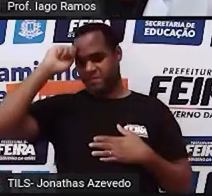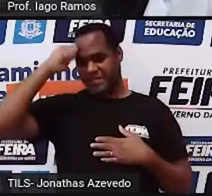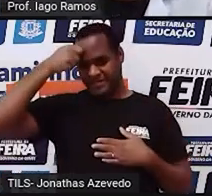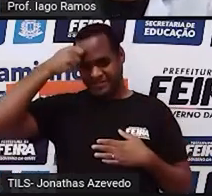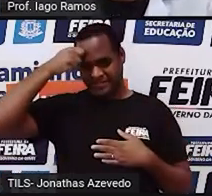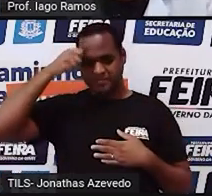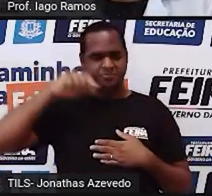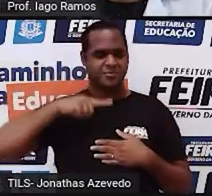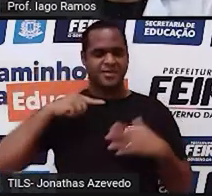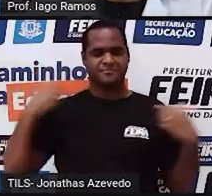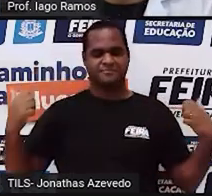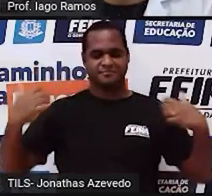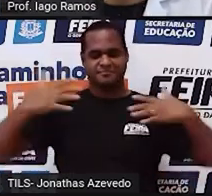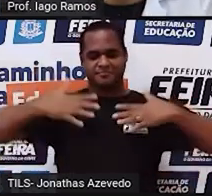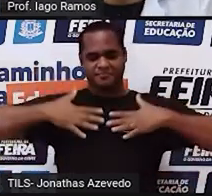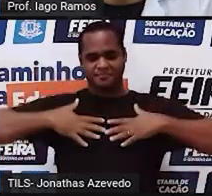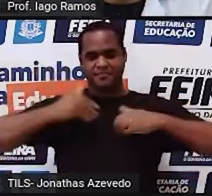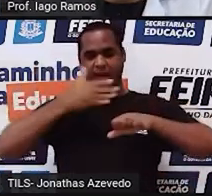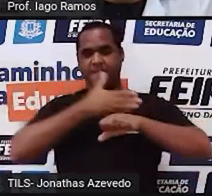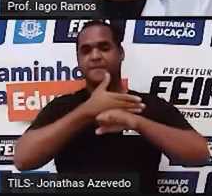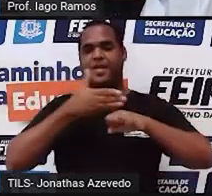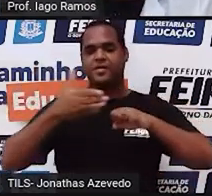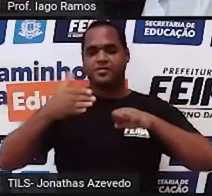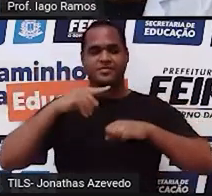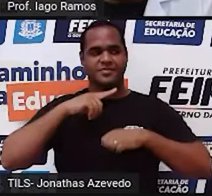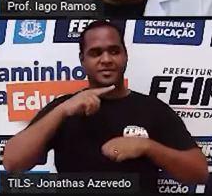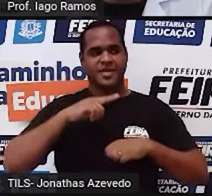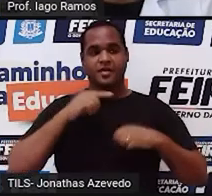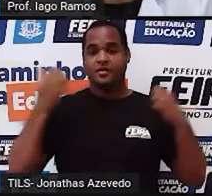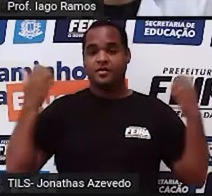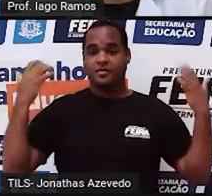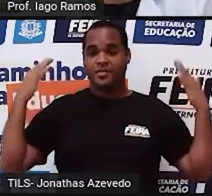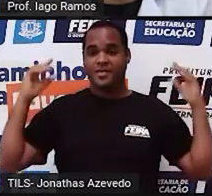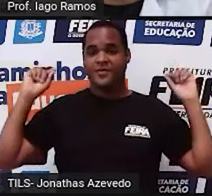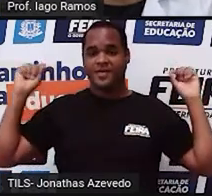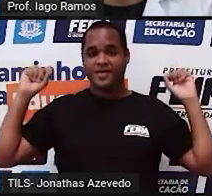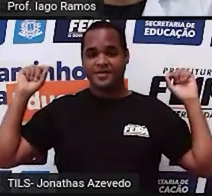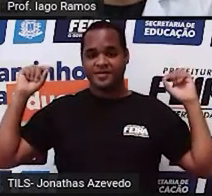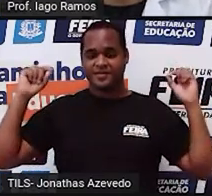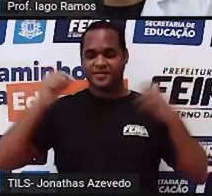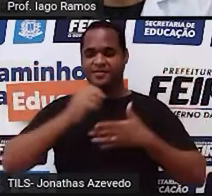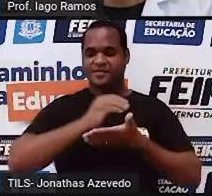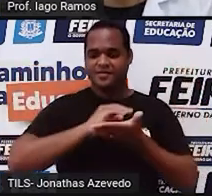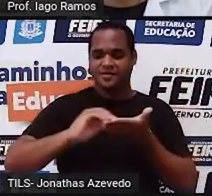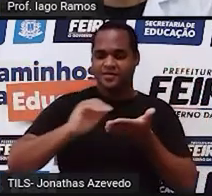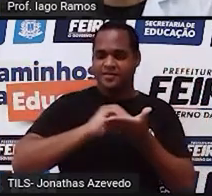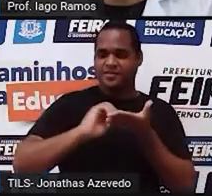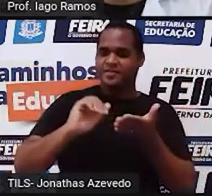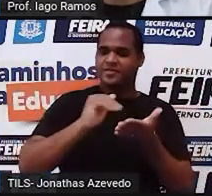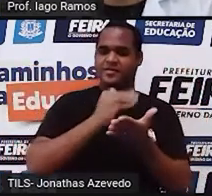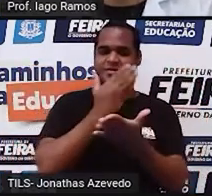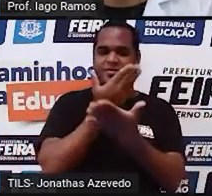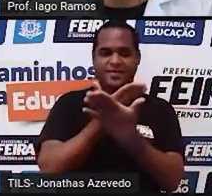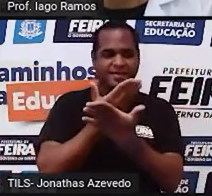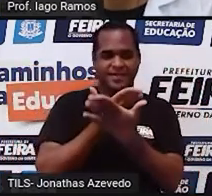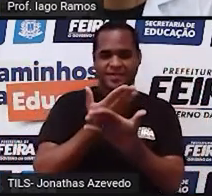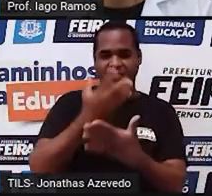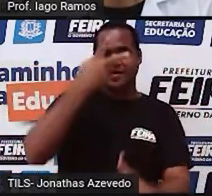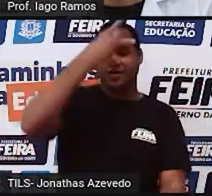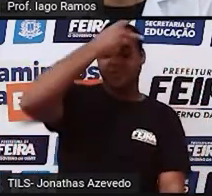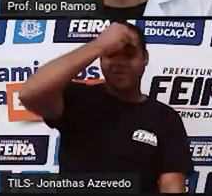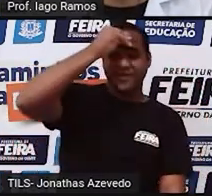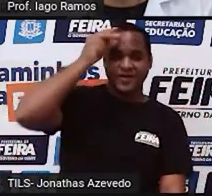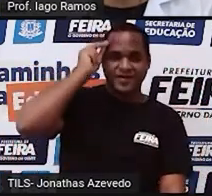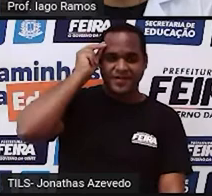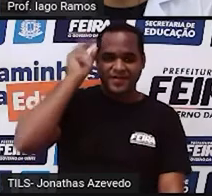preta por cima um jaleco branco atrás de mim tem ali e da Secretaria Municipal de Educação